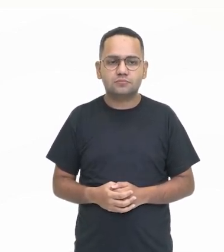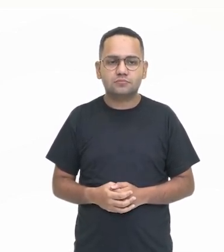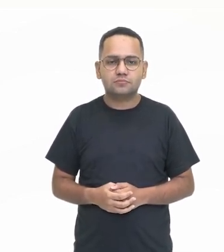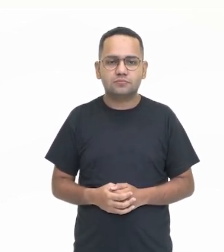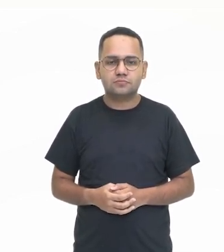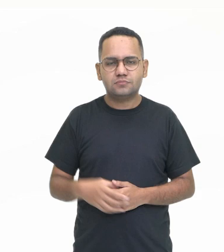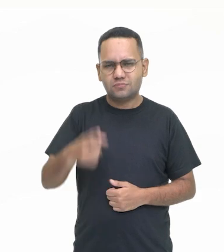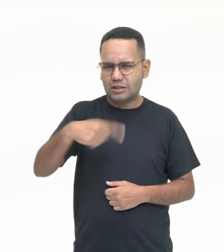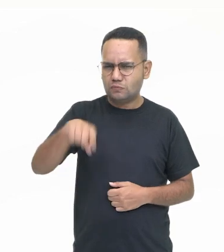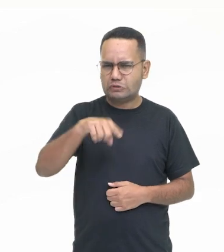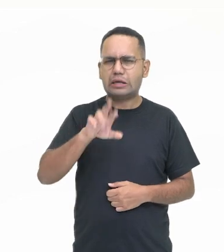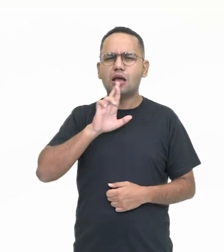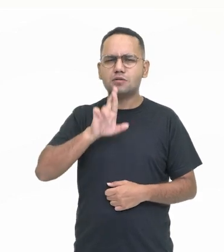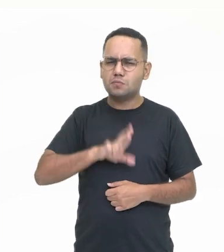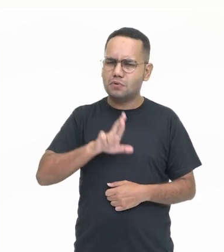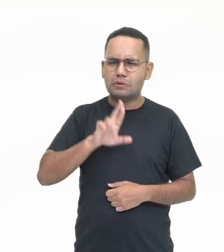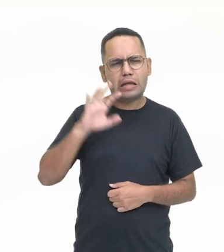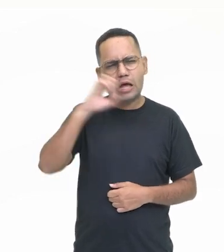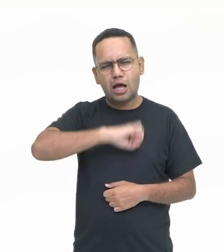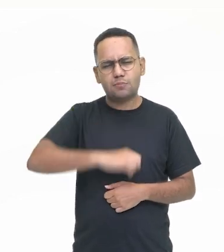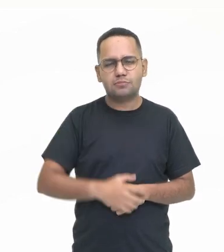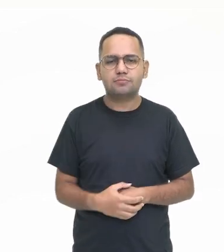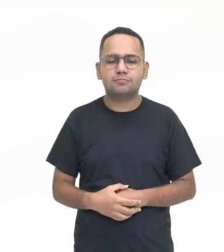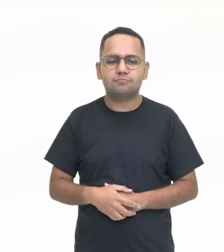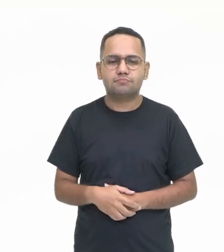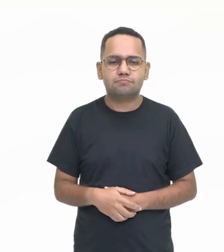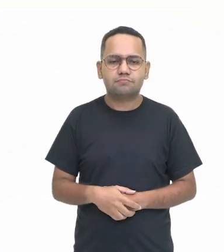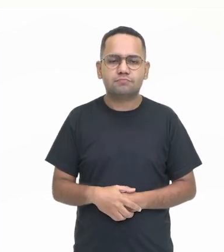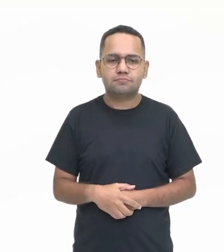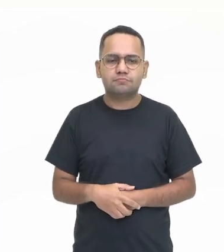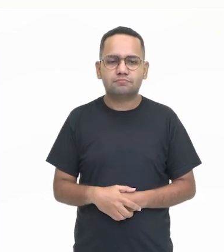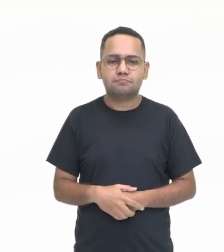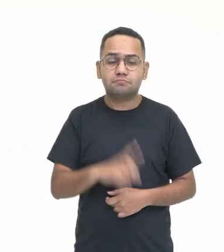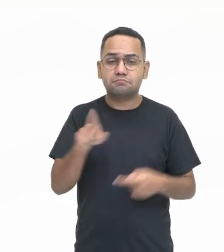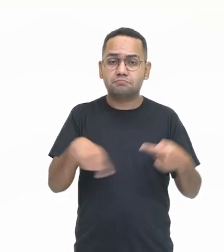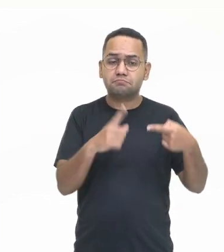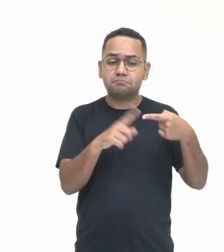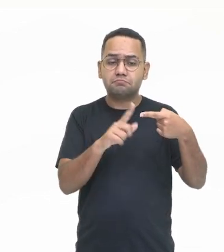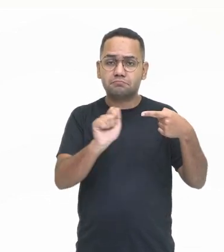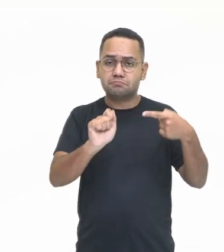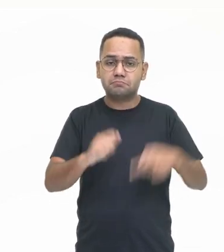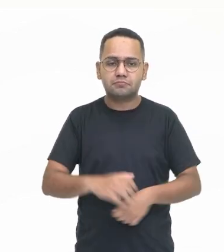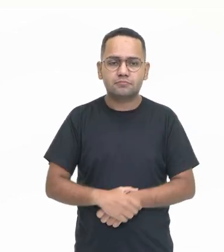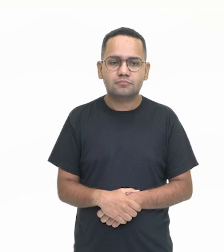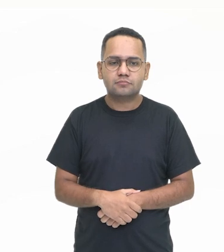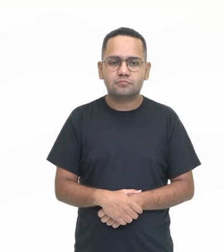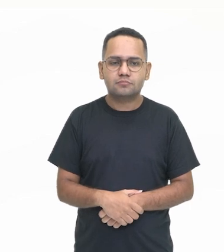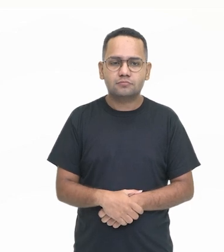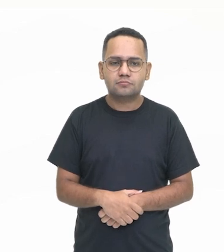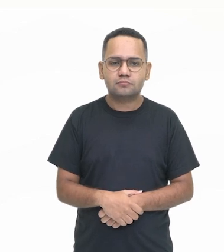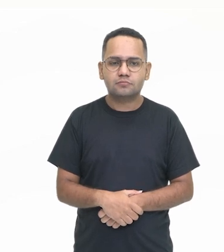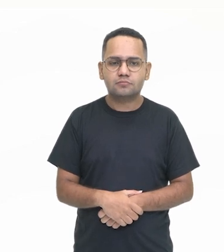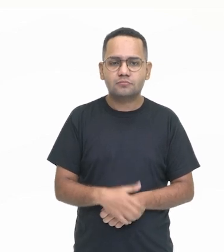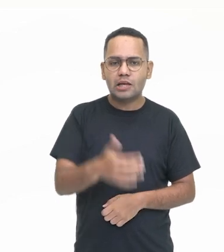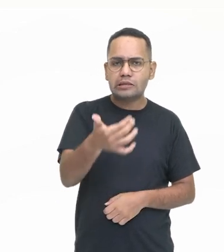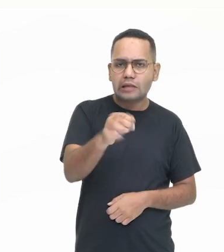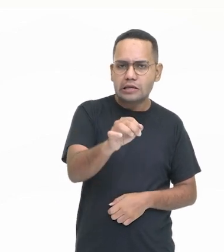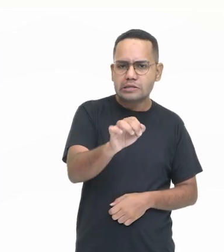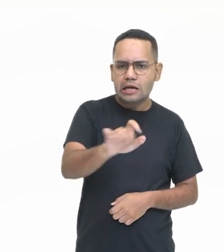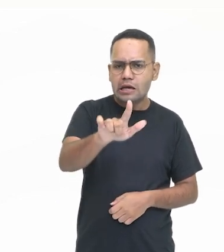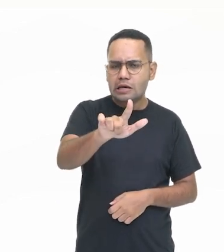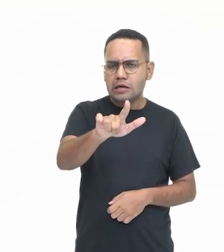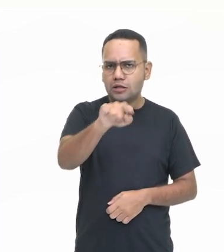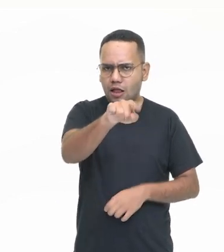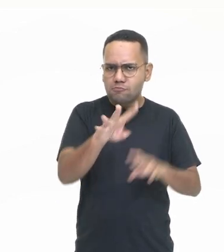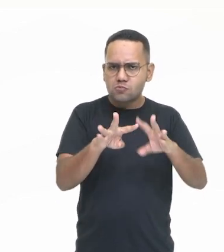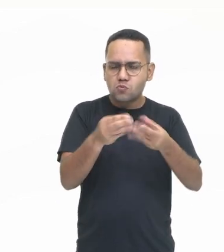Responda aí rapidamente, tá? Sem fazer muita conta. Letra A, qual é o preço de 10 litros de